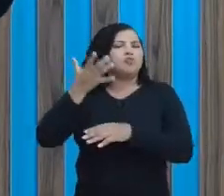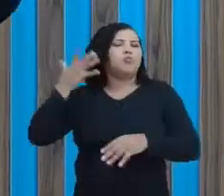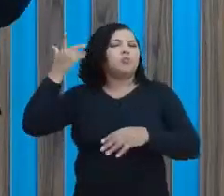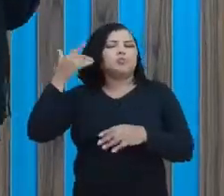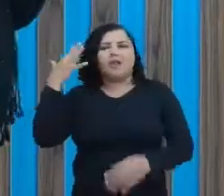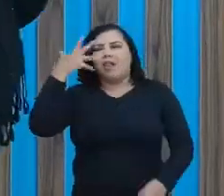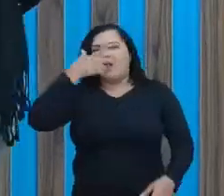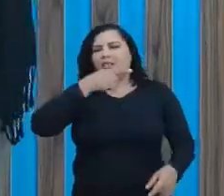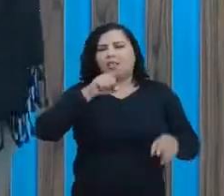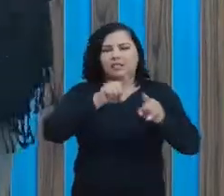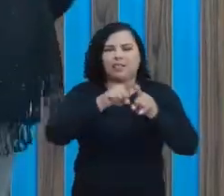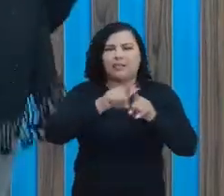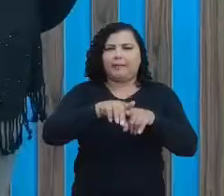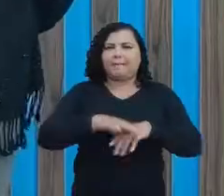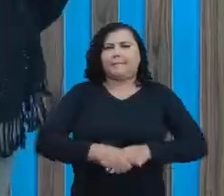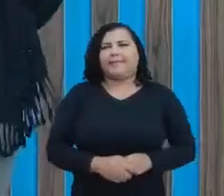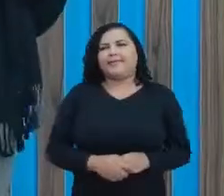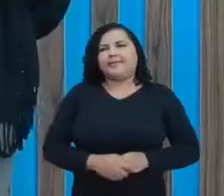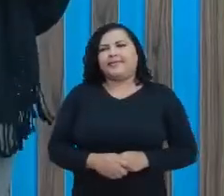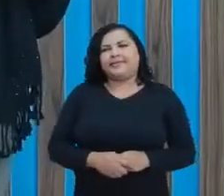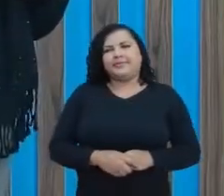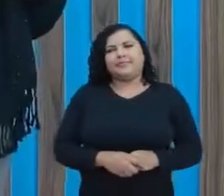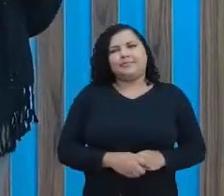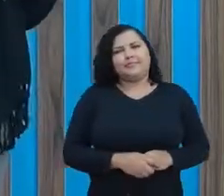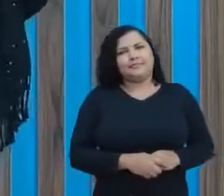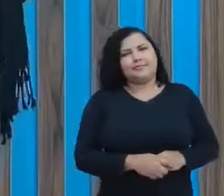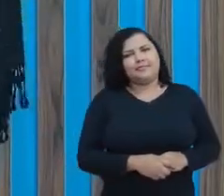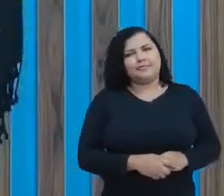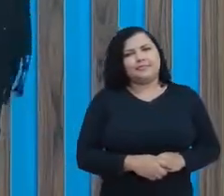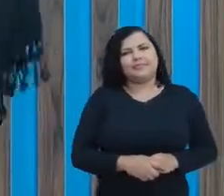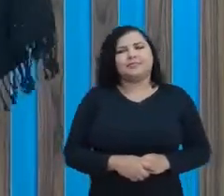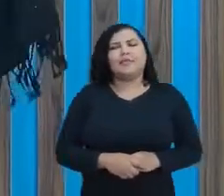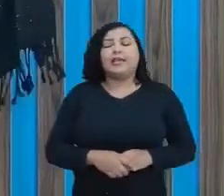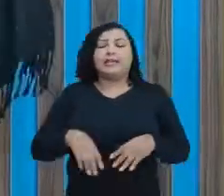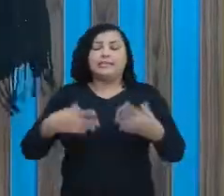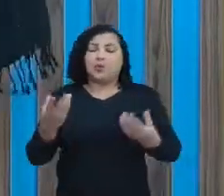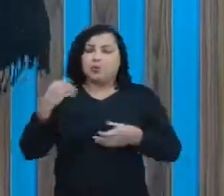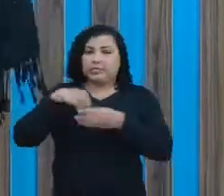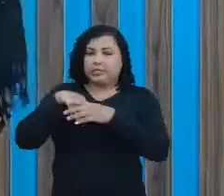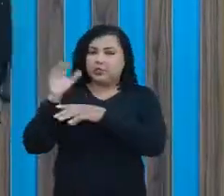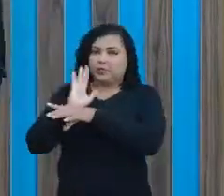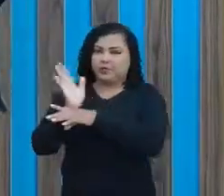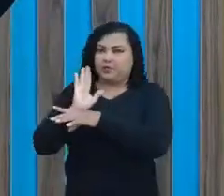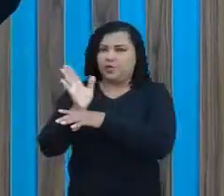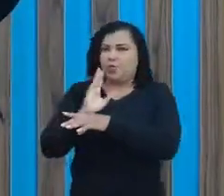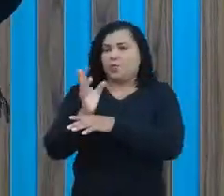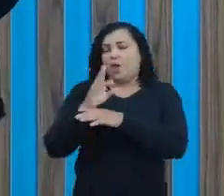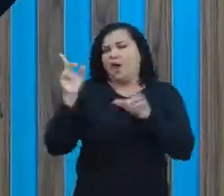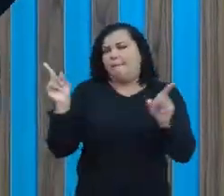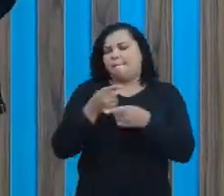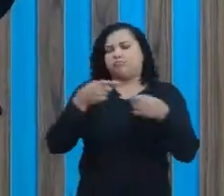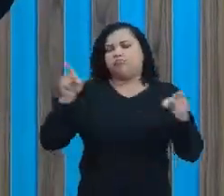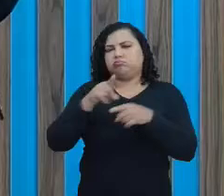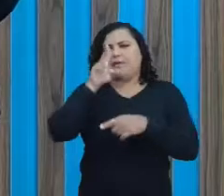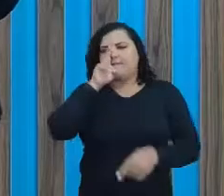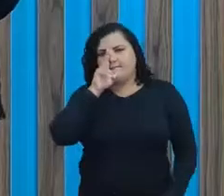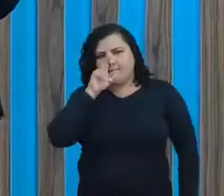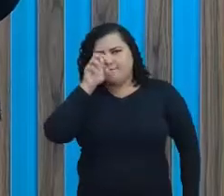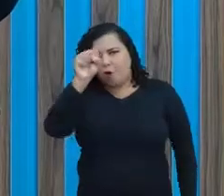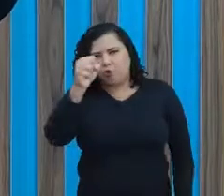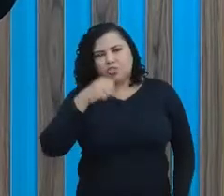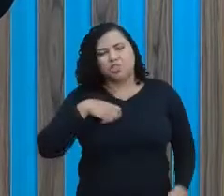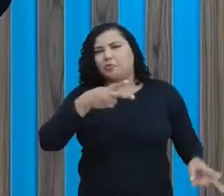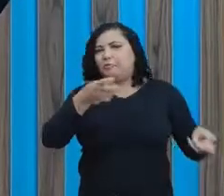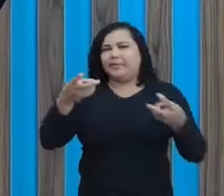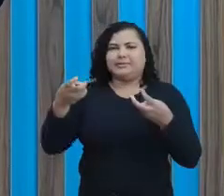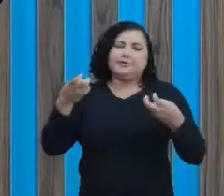aí, né? Ela é mais potente, né? Com uma orquestra mais poderosa. A gente não encontrou essa versão para